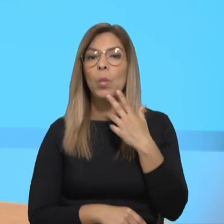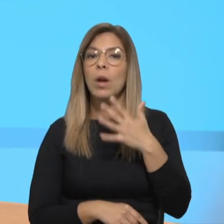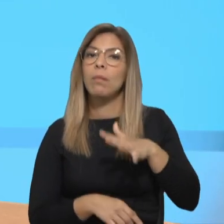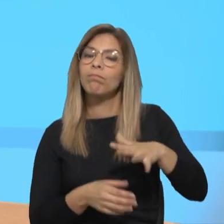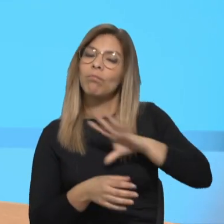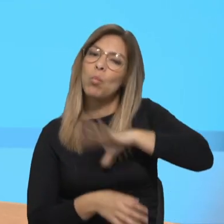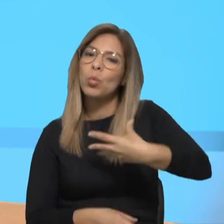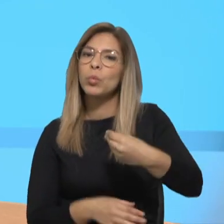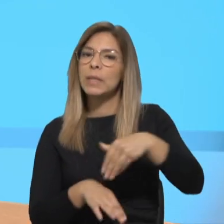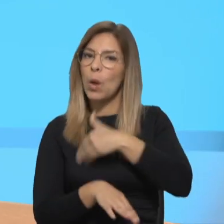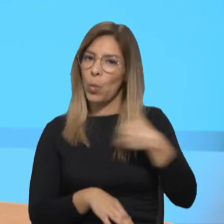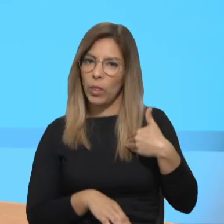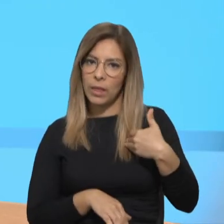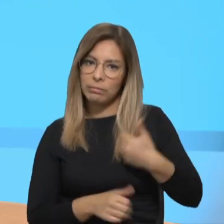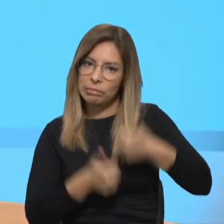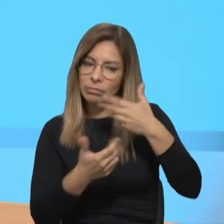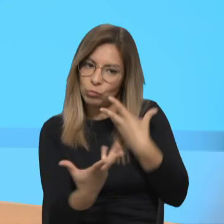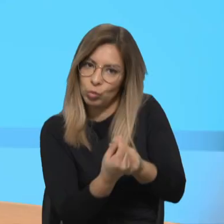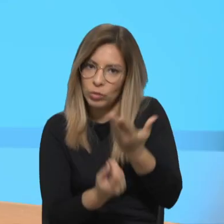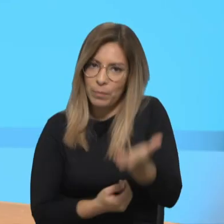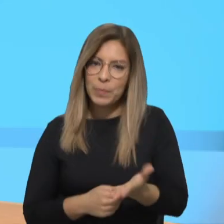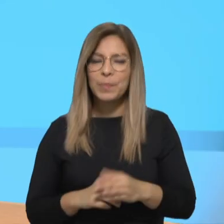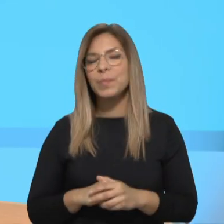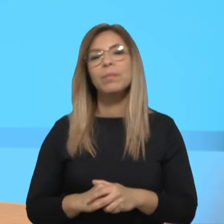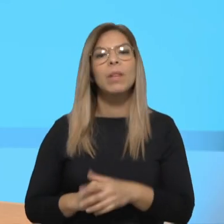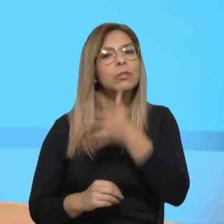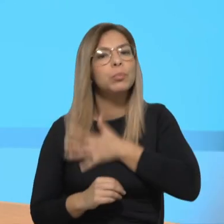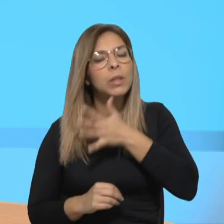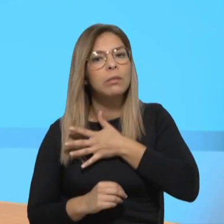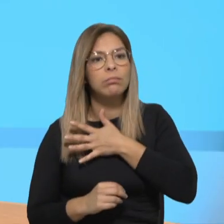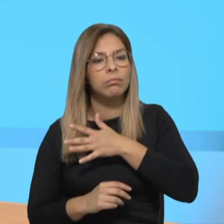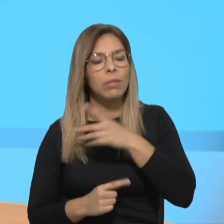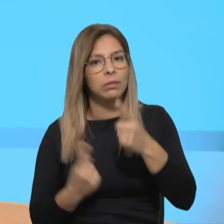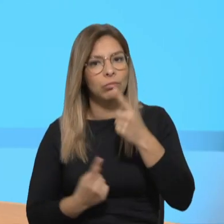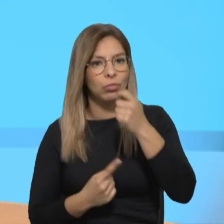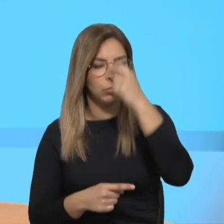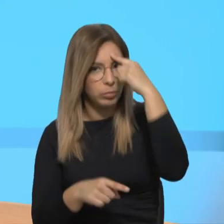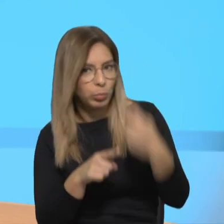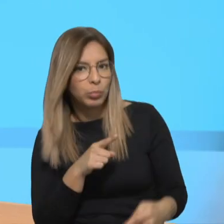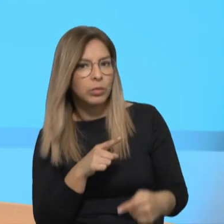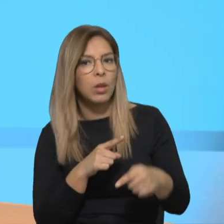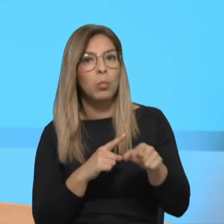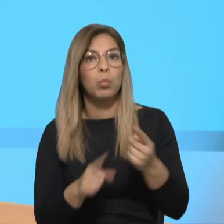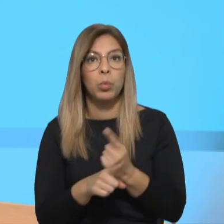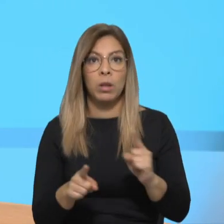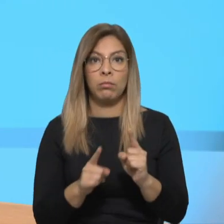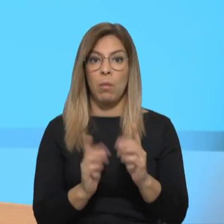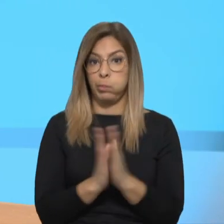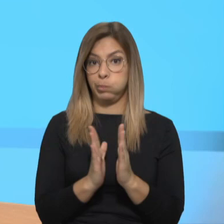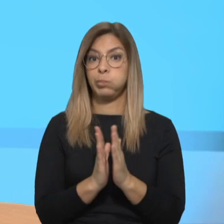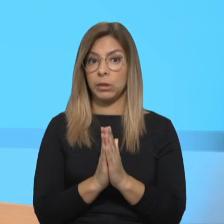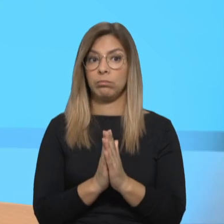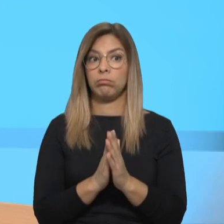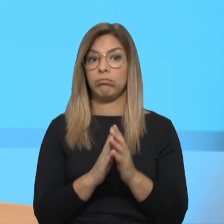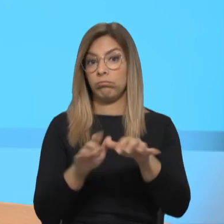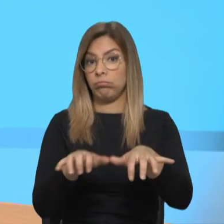saúde, e podemos, se calhar, ficar um pouco perplexos diante de uma celebração jubilar, de festa,